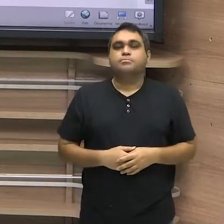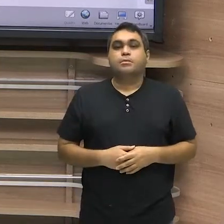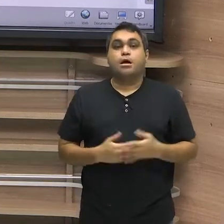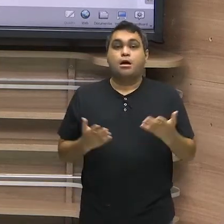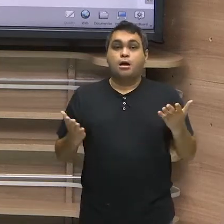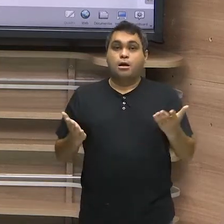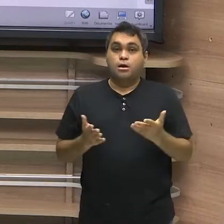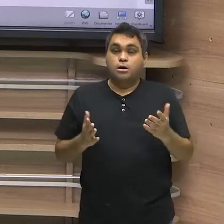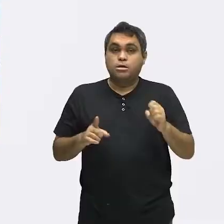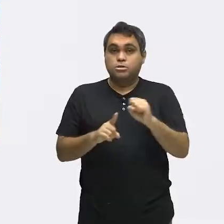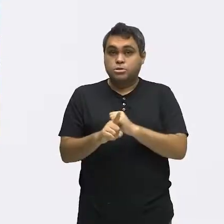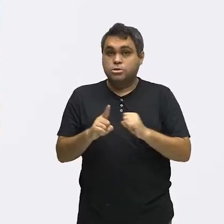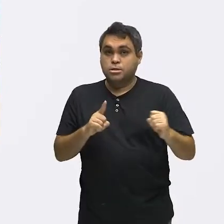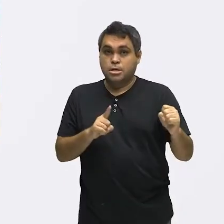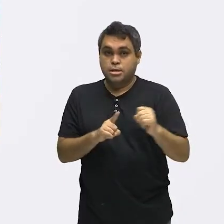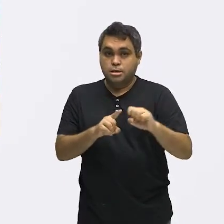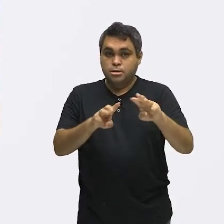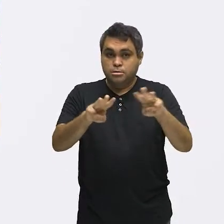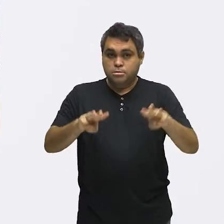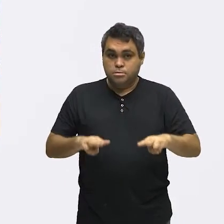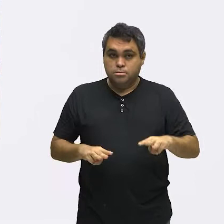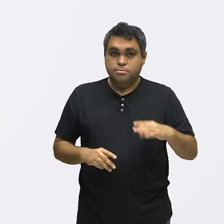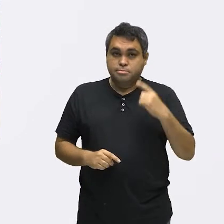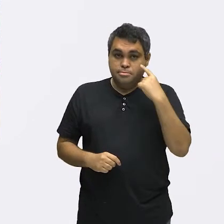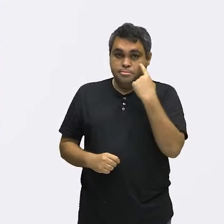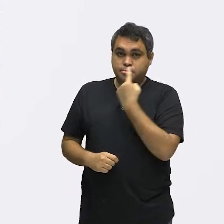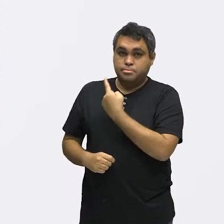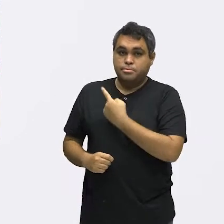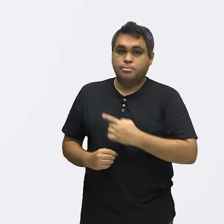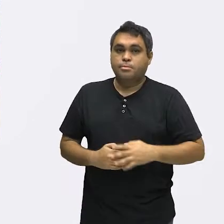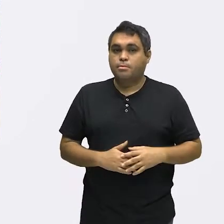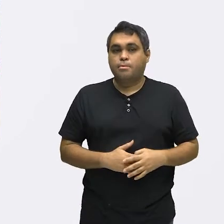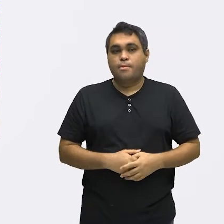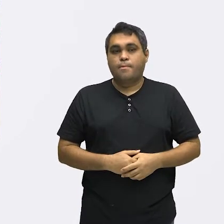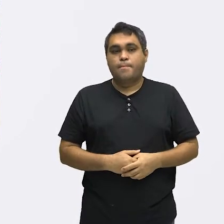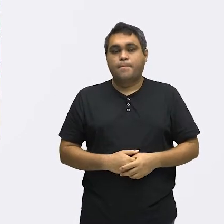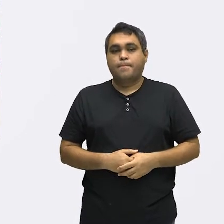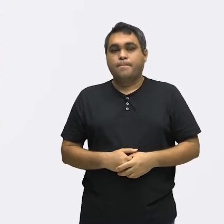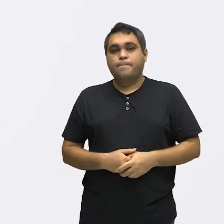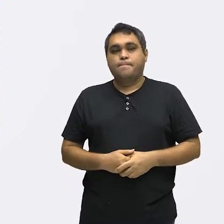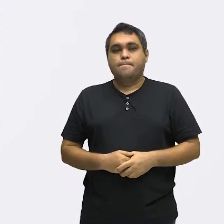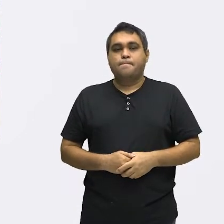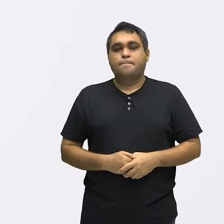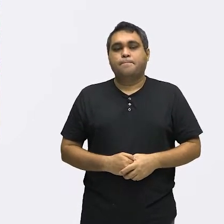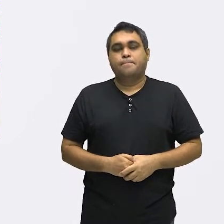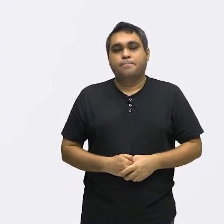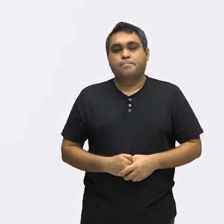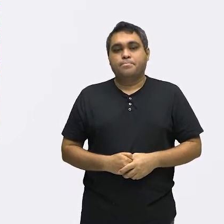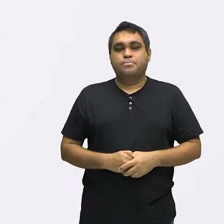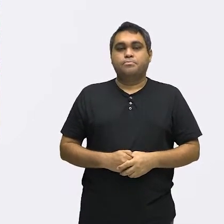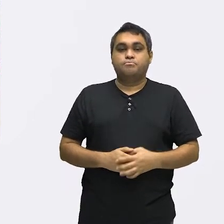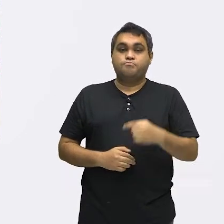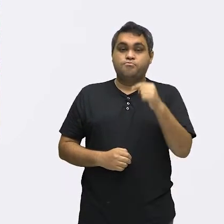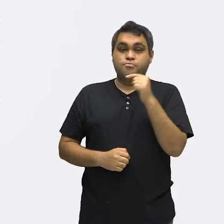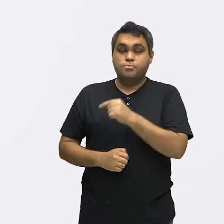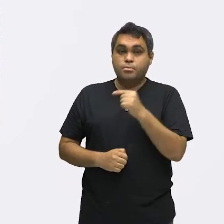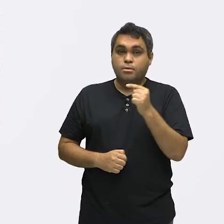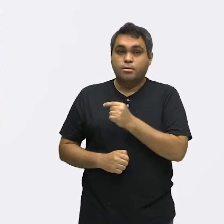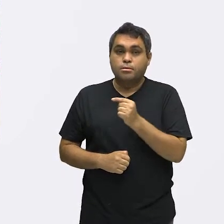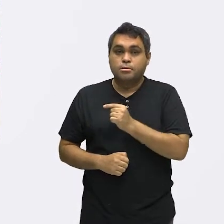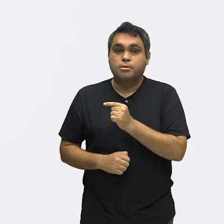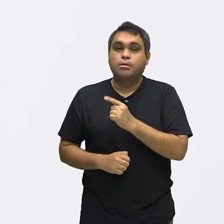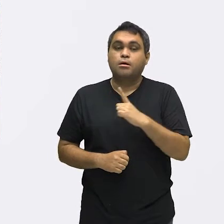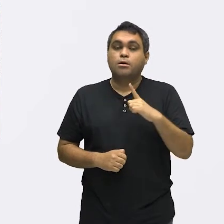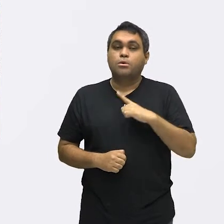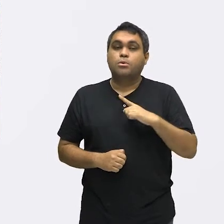a sociedade mesopotâmica. A sociedade mesopotâmica, a gente pode representar ela aí através